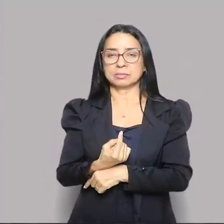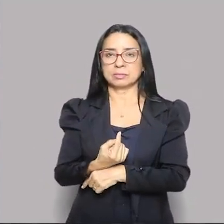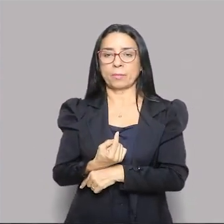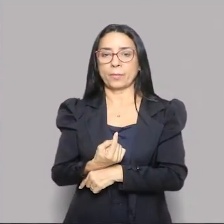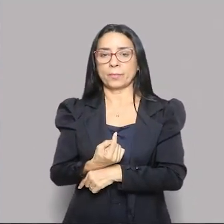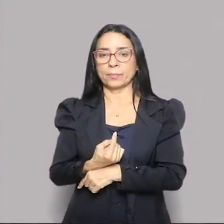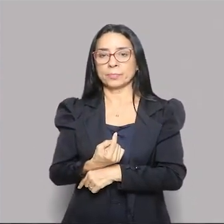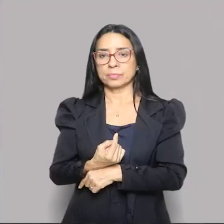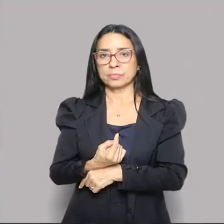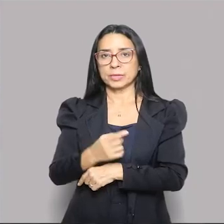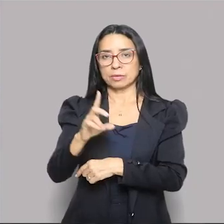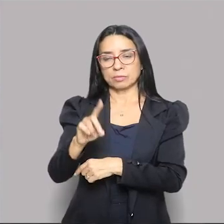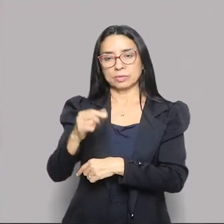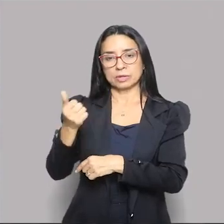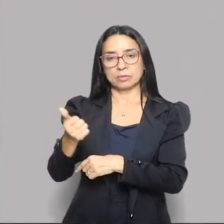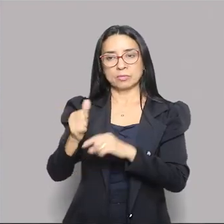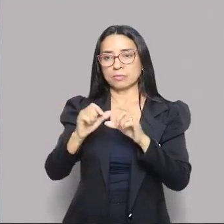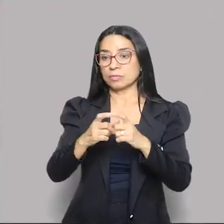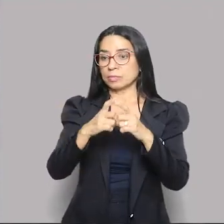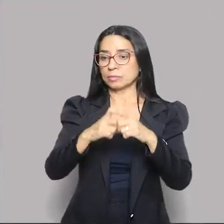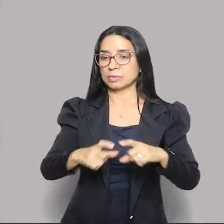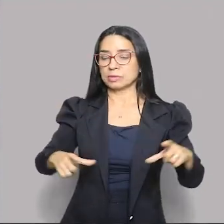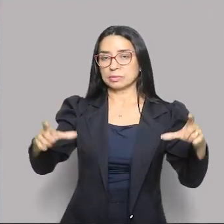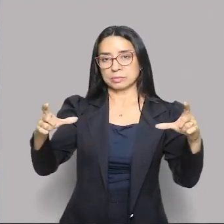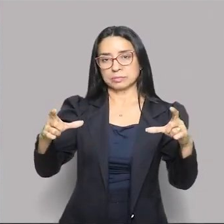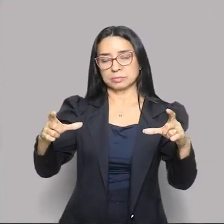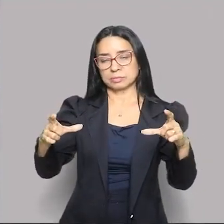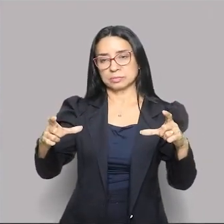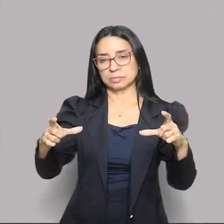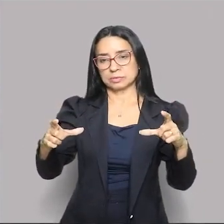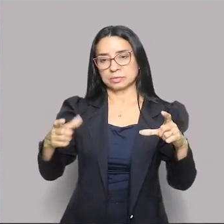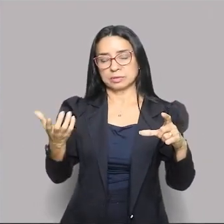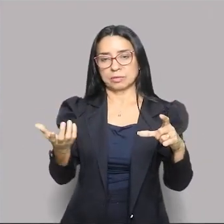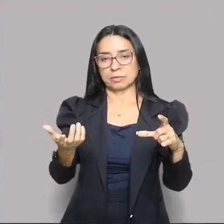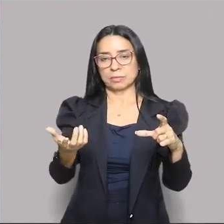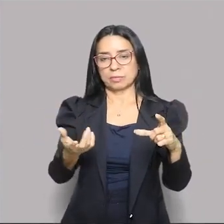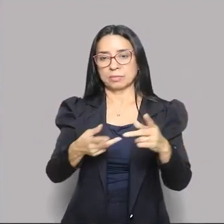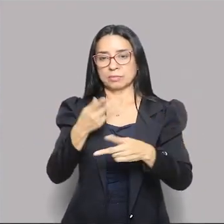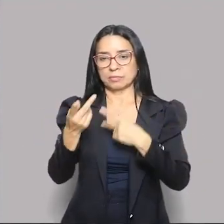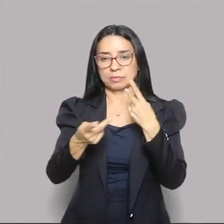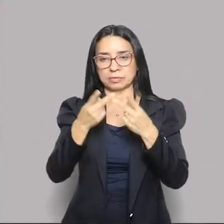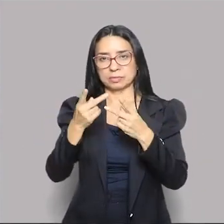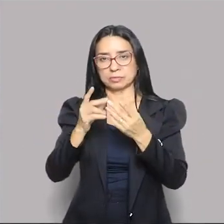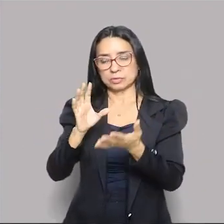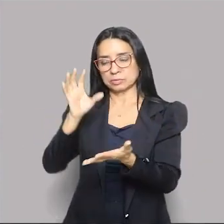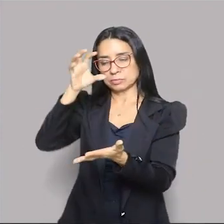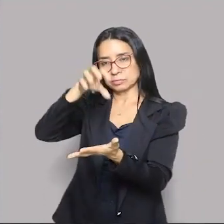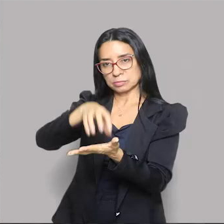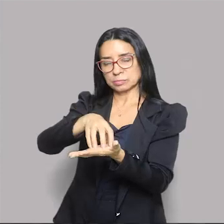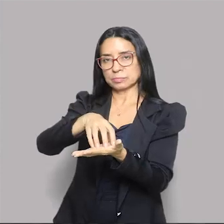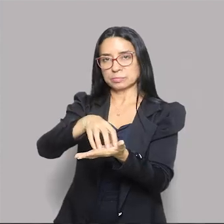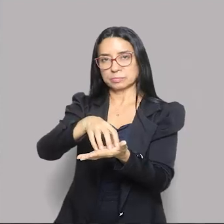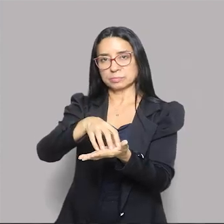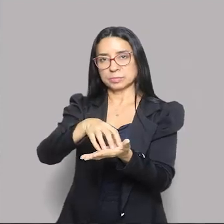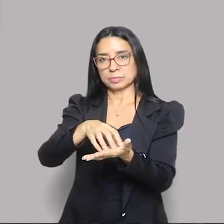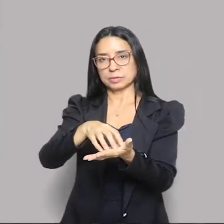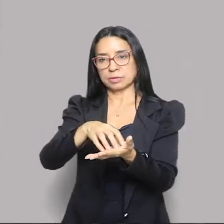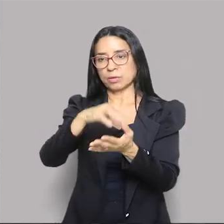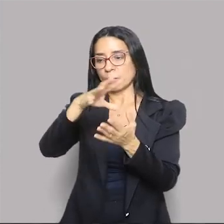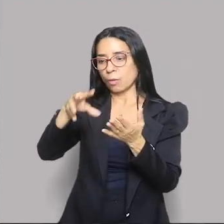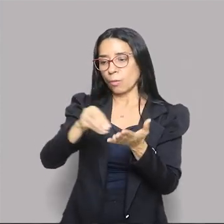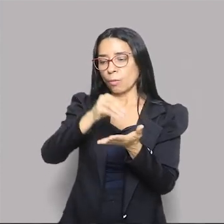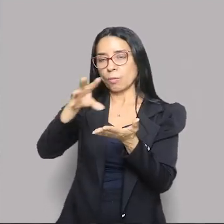abrangente do que esse. Provavelmente a pessoa falou, aqui ela está falando, de centralização, ou seja, da concentração